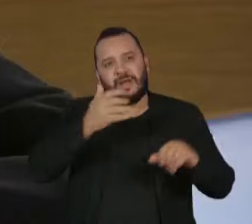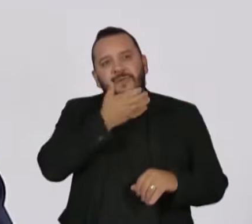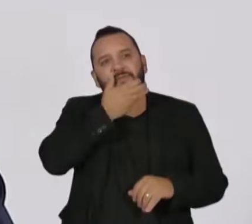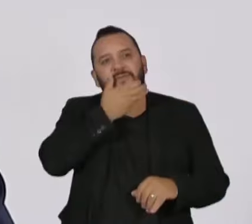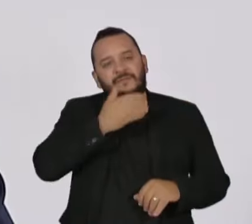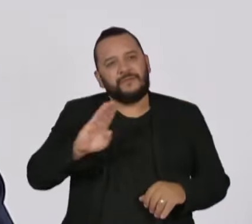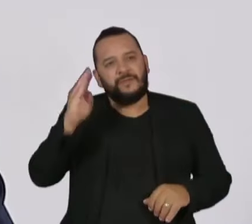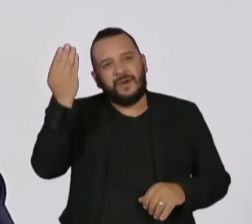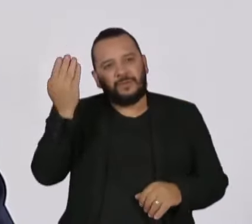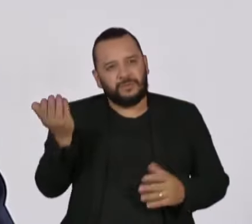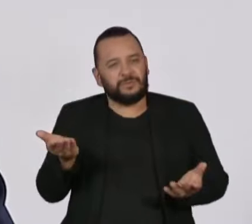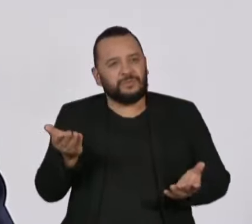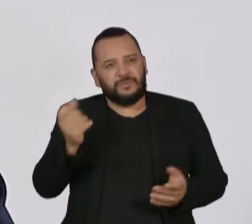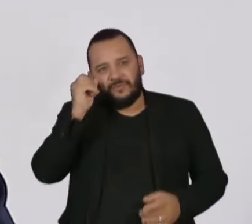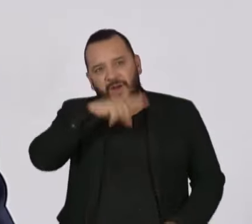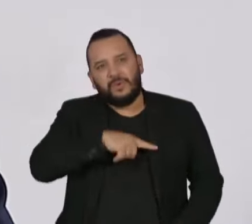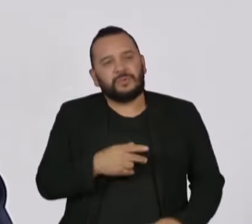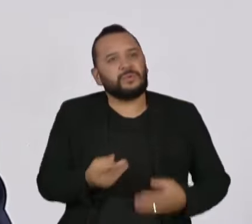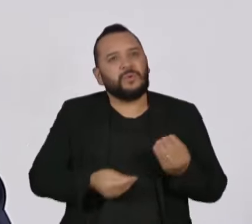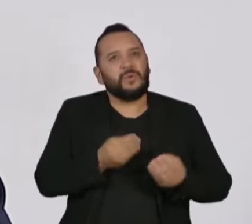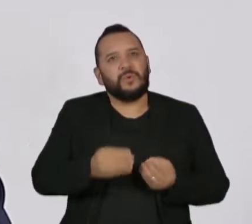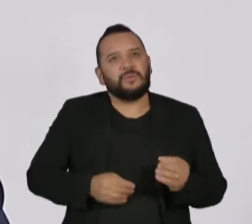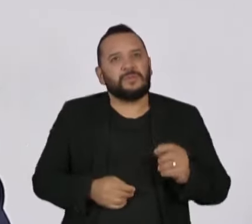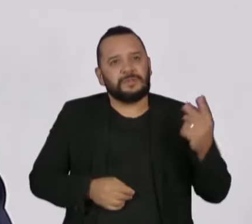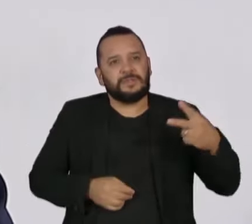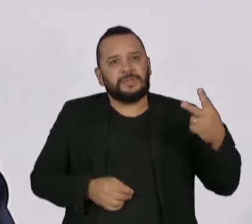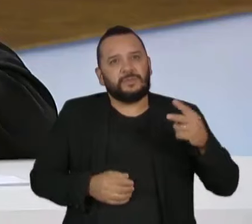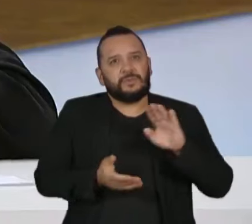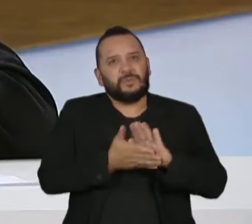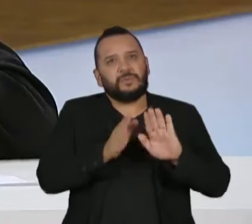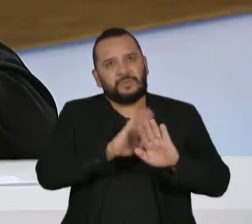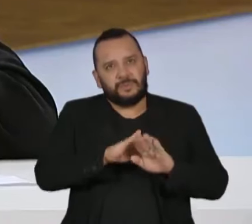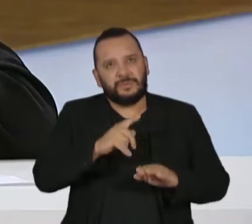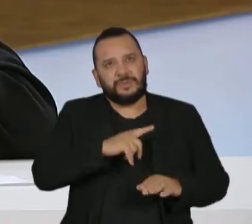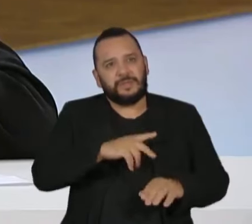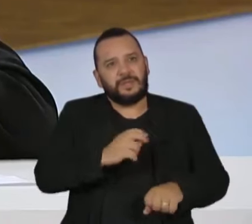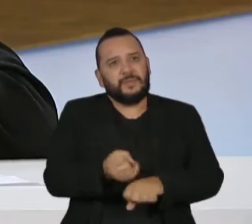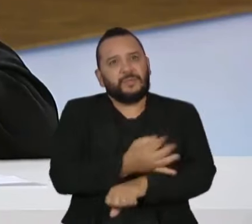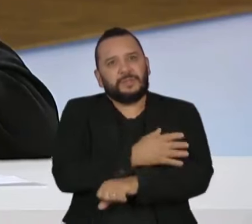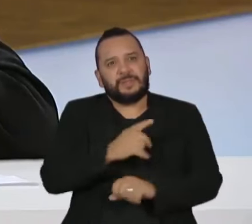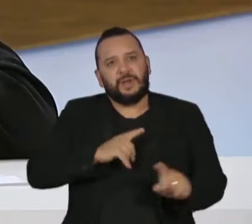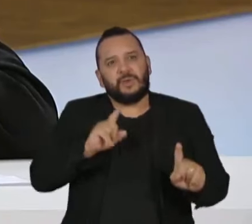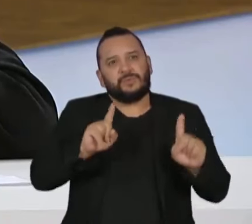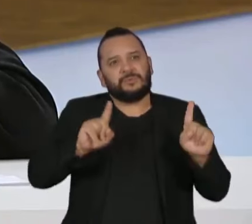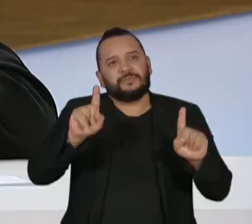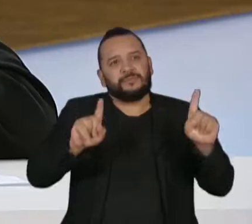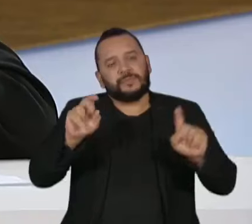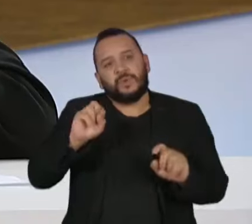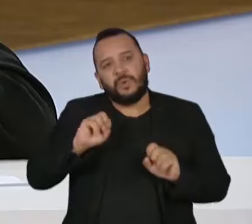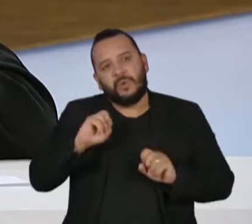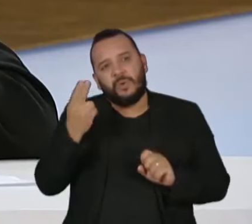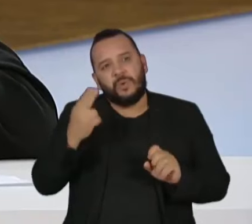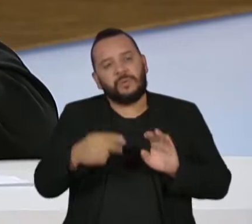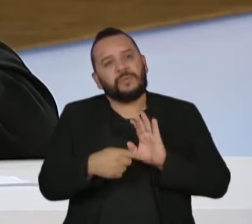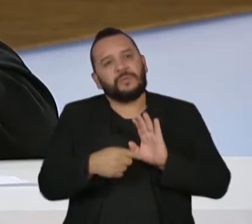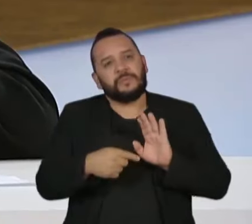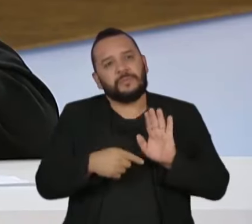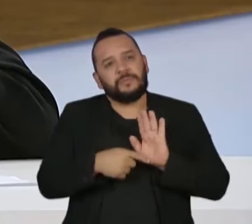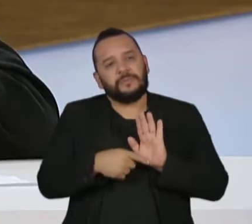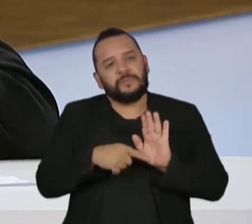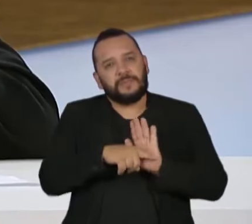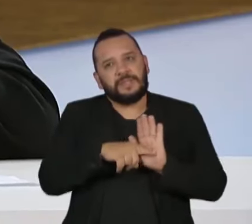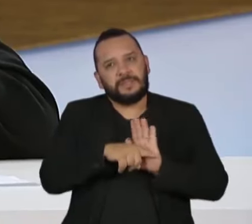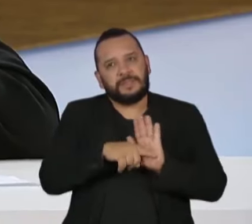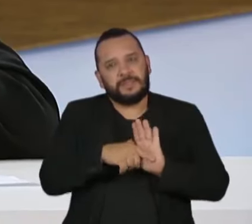e queria saber que que a gente pode esperar para esse segundo turno pode ter emoção ou como as pesquisas mostram o